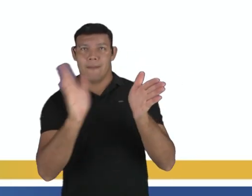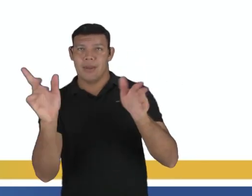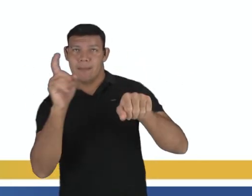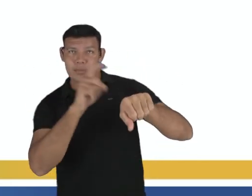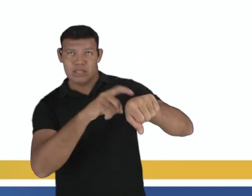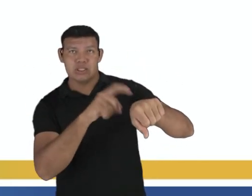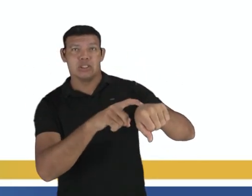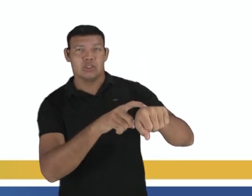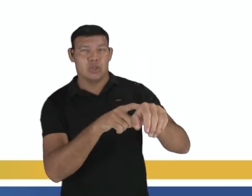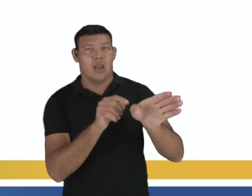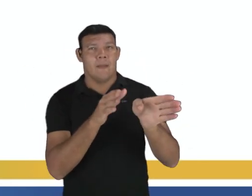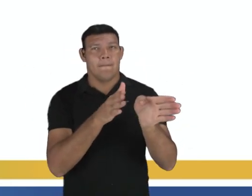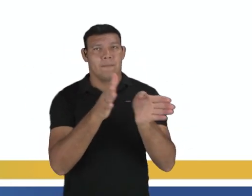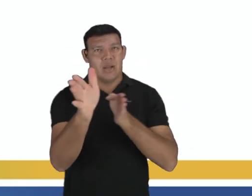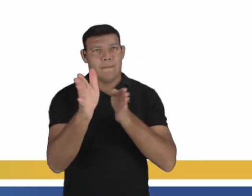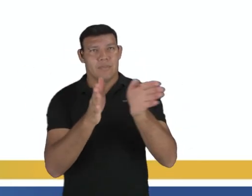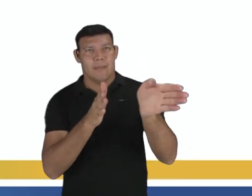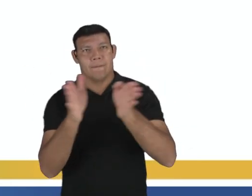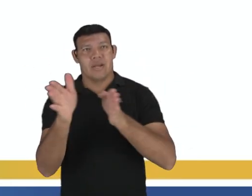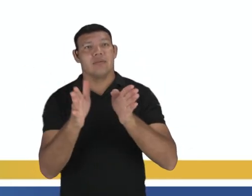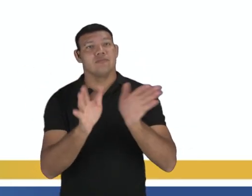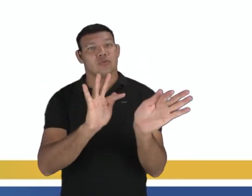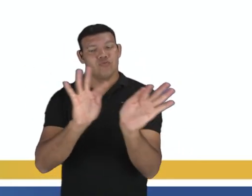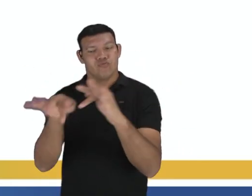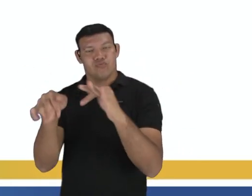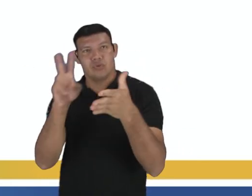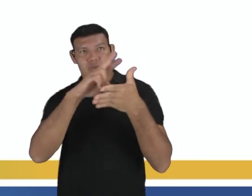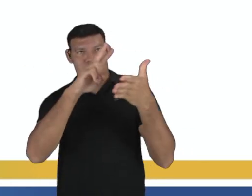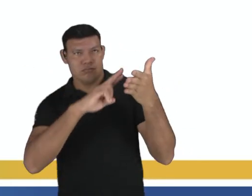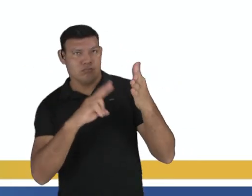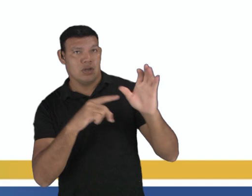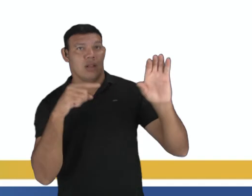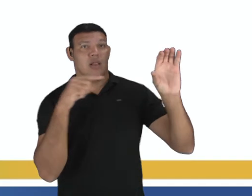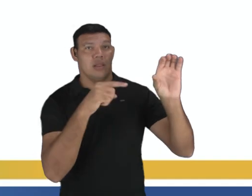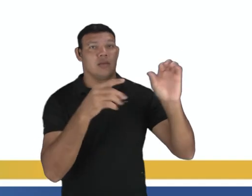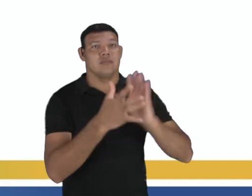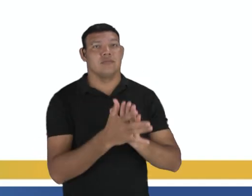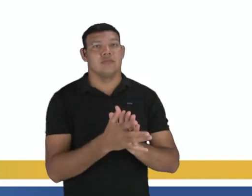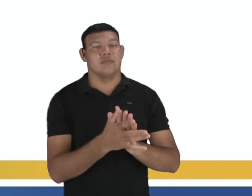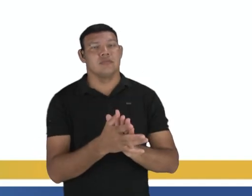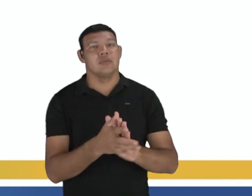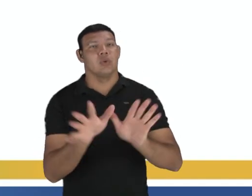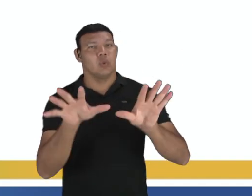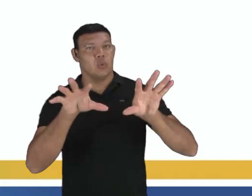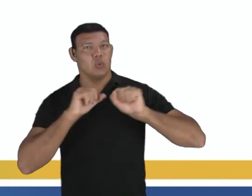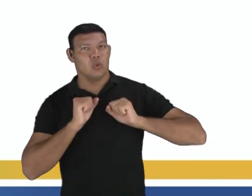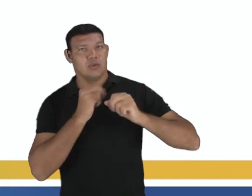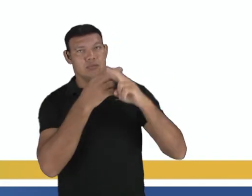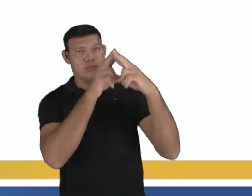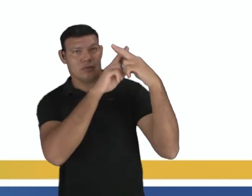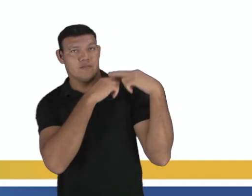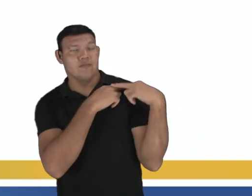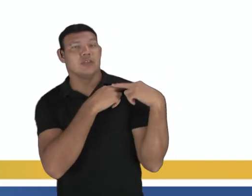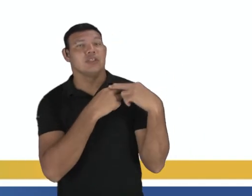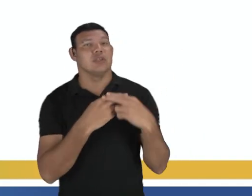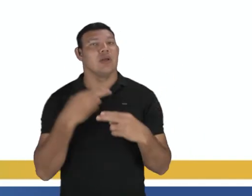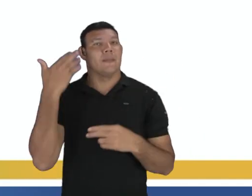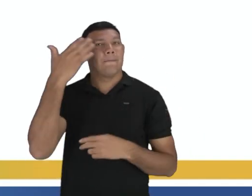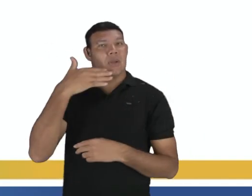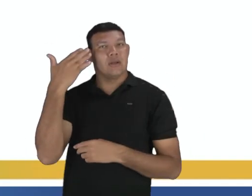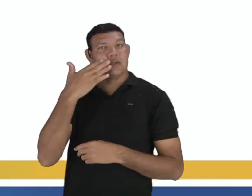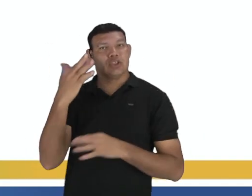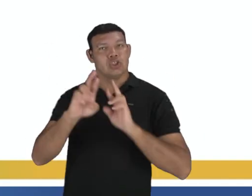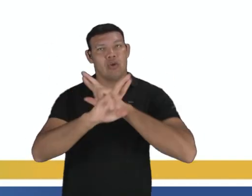Assume funções discursivas distintas nos 2 textos de uso. O que vocês acham? Pense aí um pouquinho.